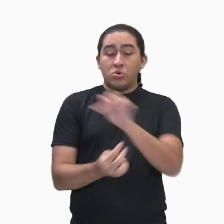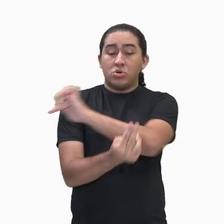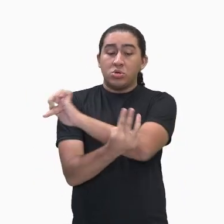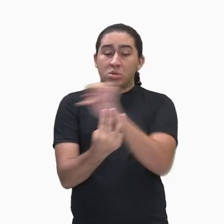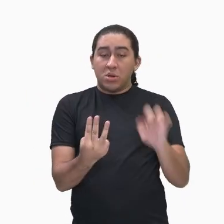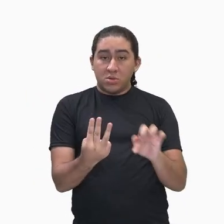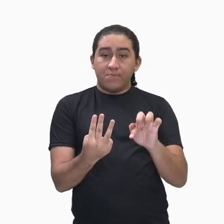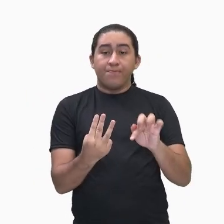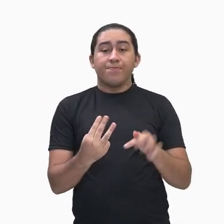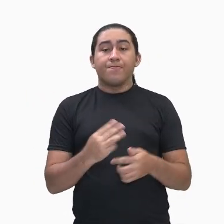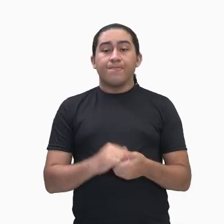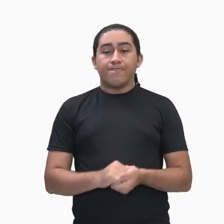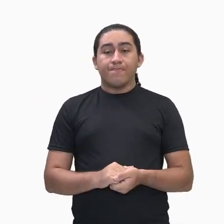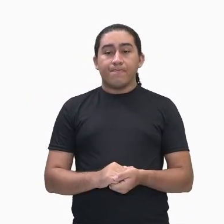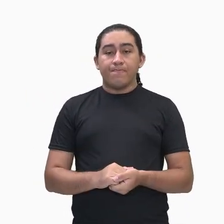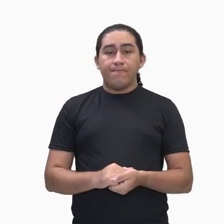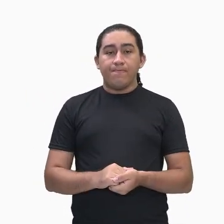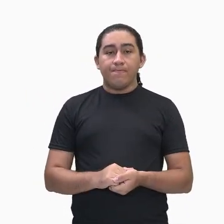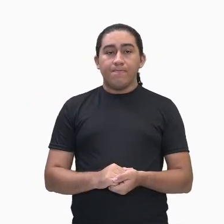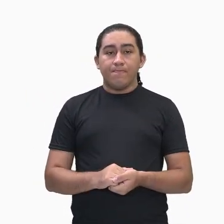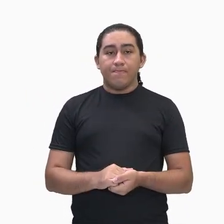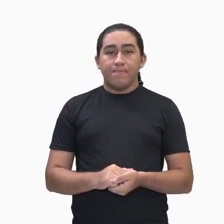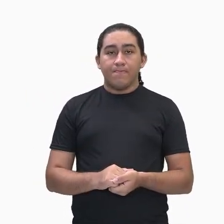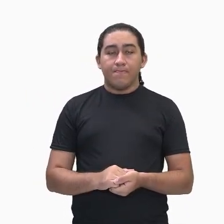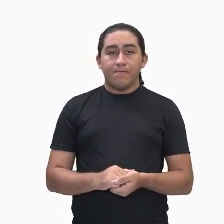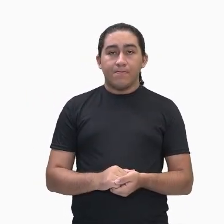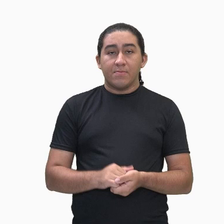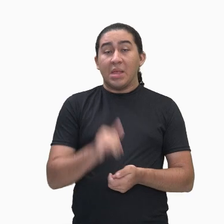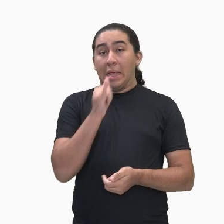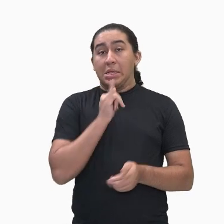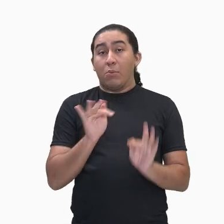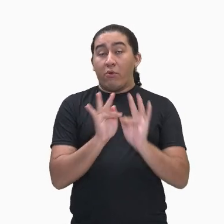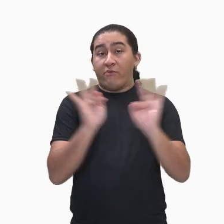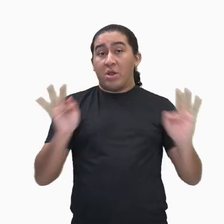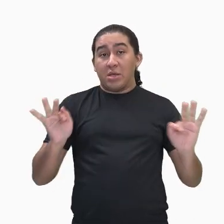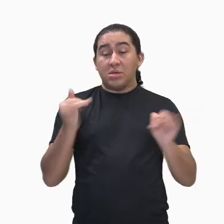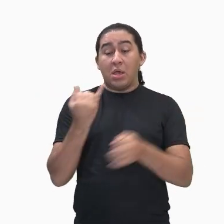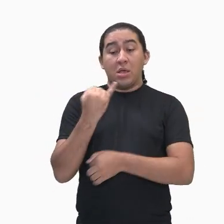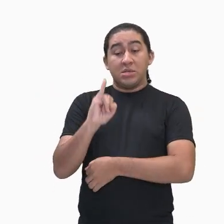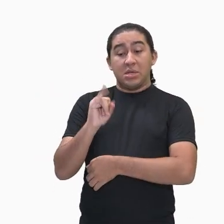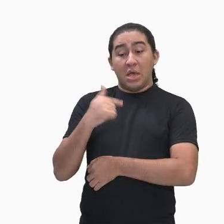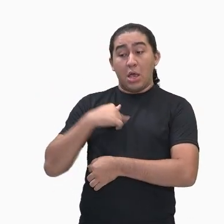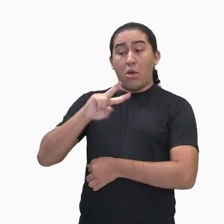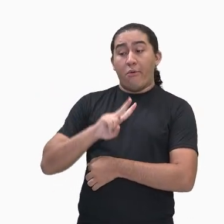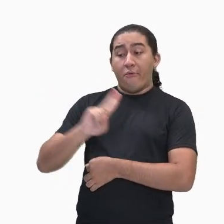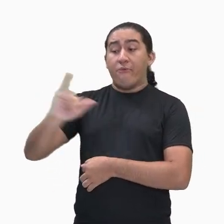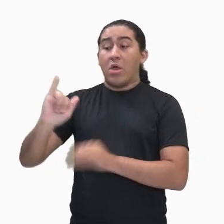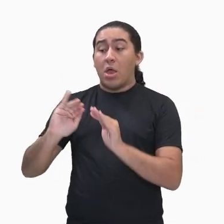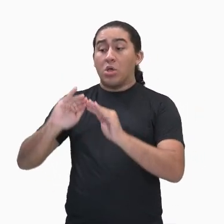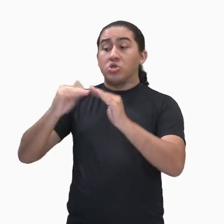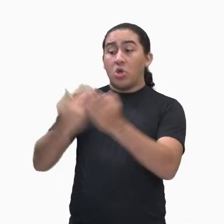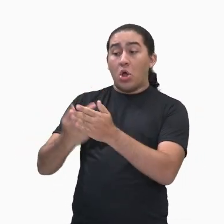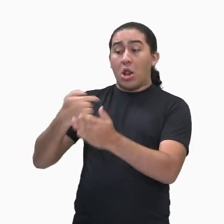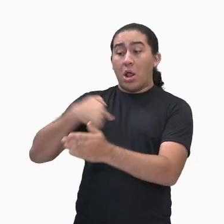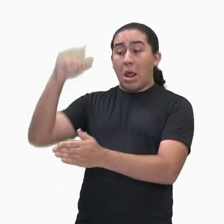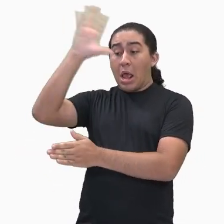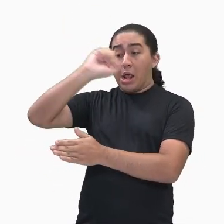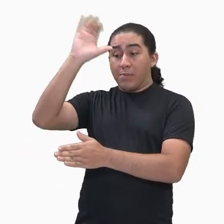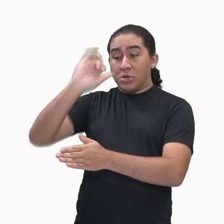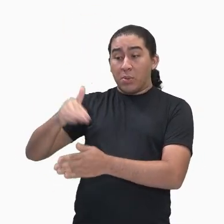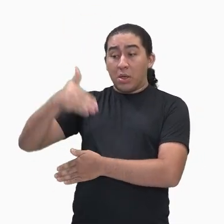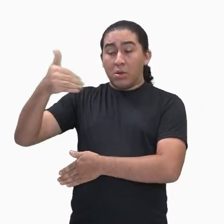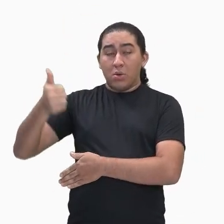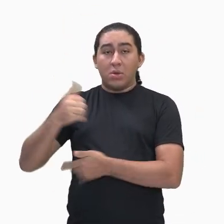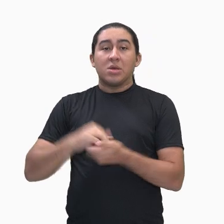eu fosse, né, à escola, por exemplo, eu iria aprender muito mais. Se eu fosse. Então,